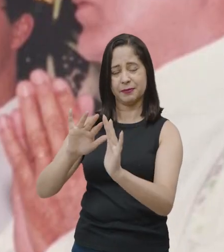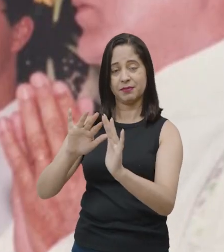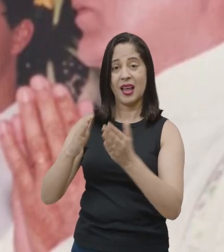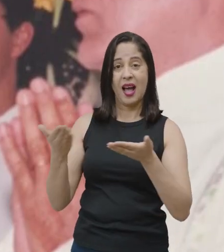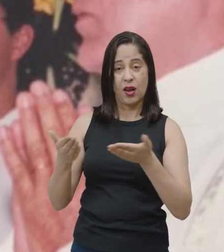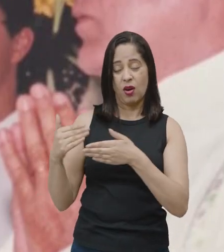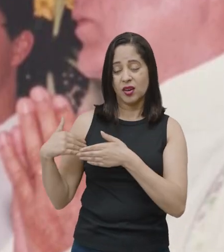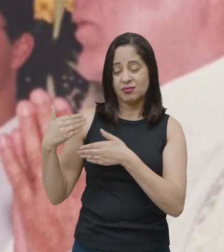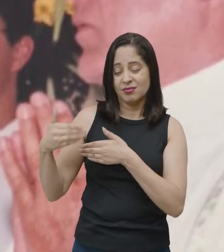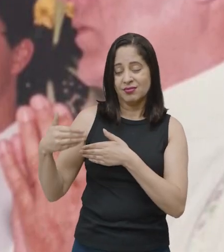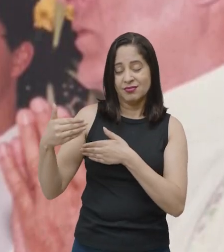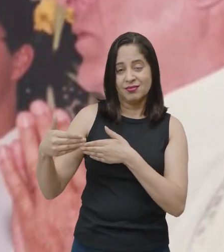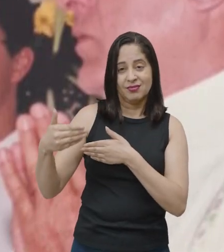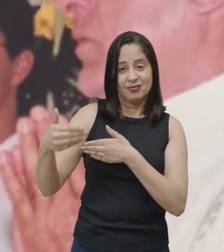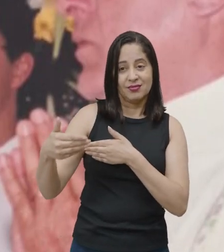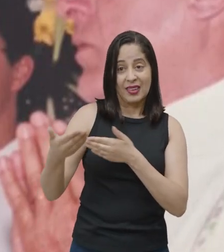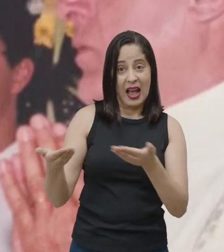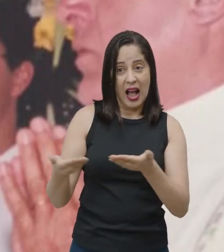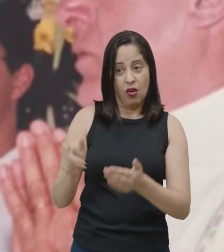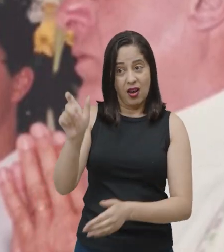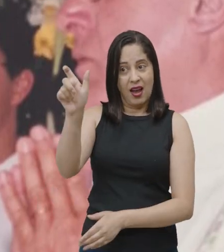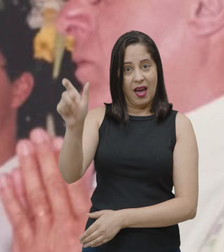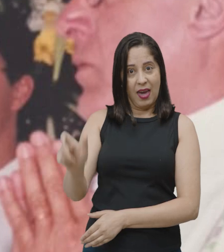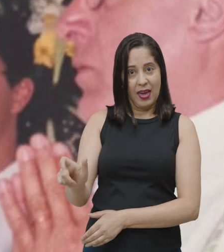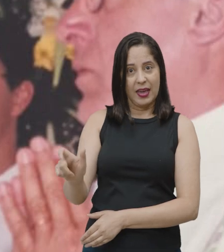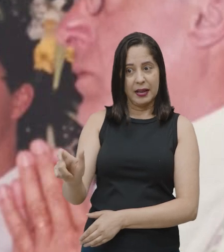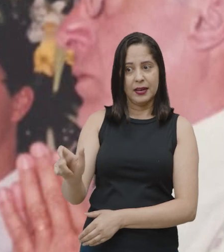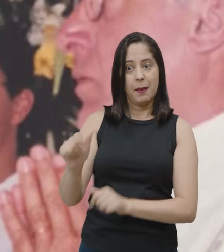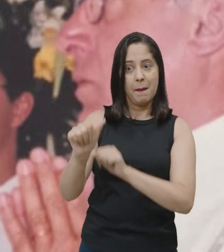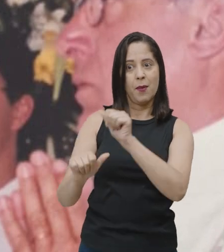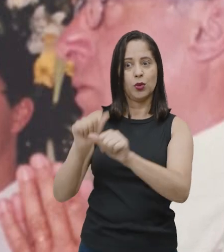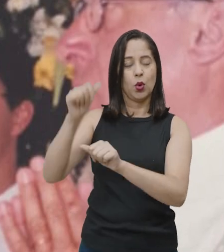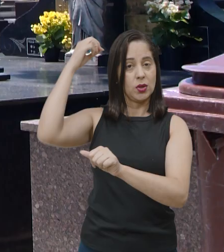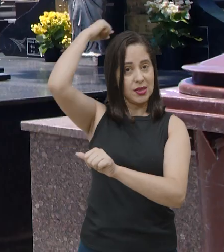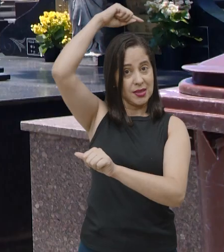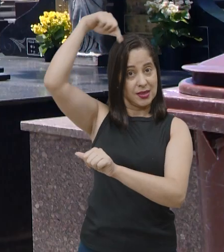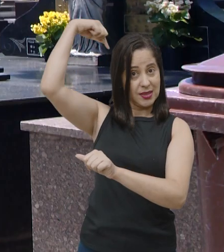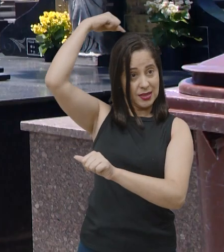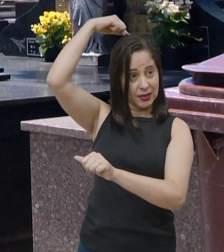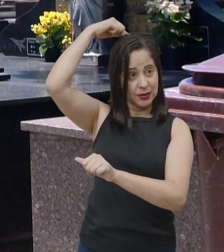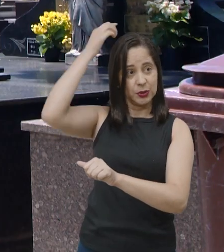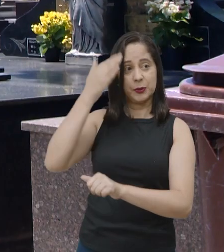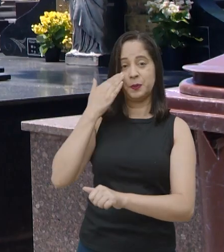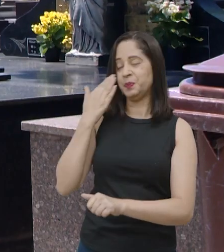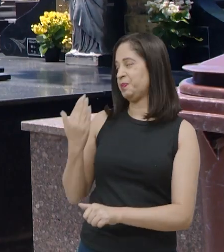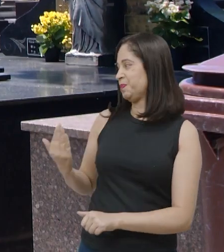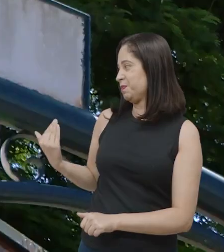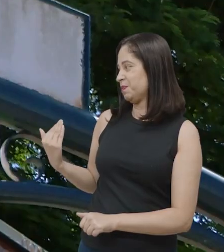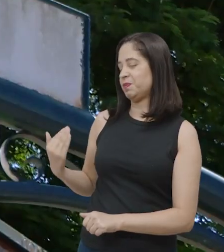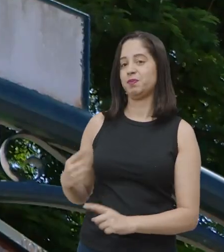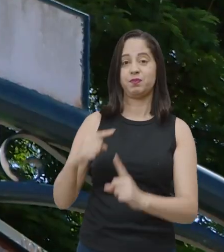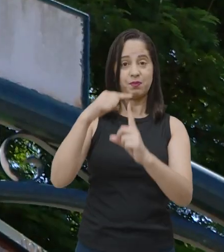passar dos anos, o sacerdote se tornou uma espécie de santo popular. O túmulo